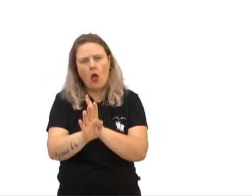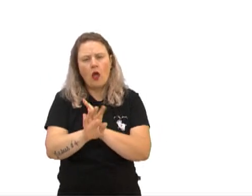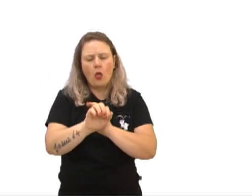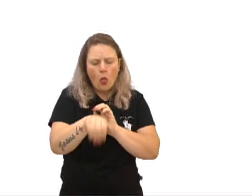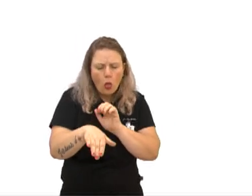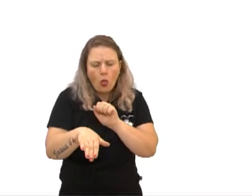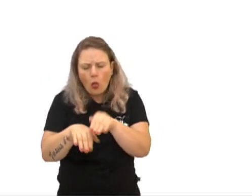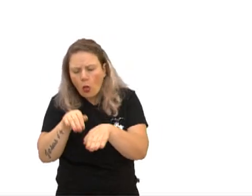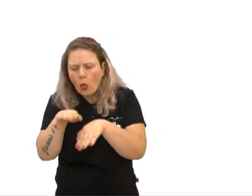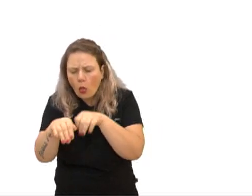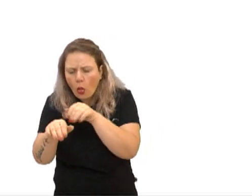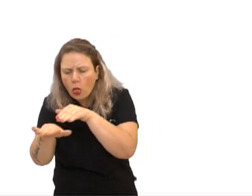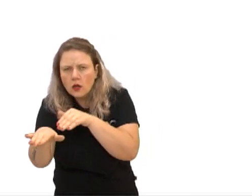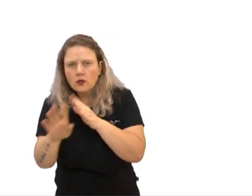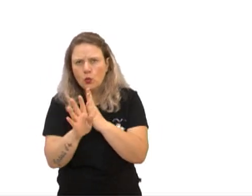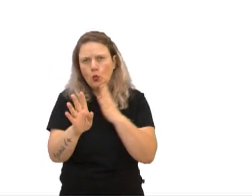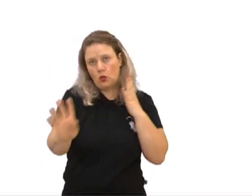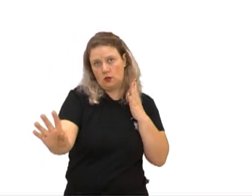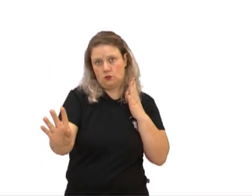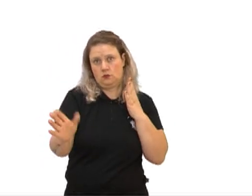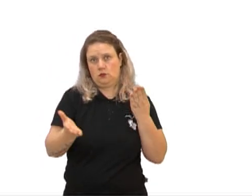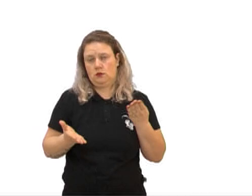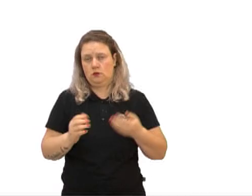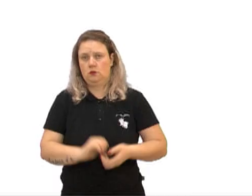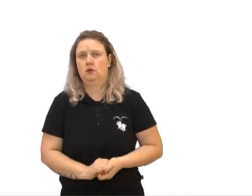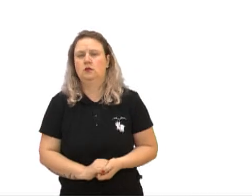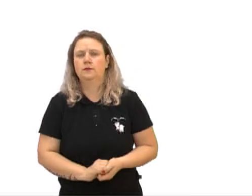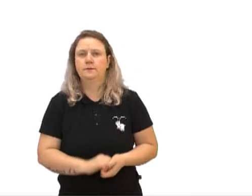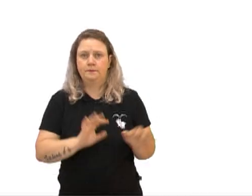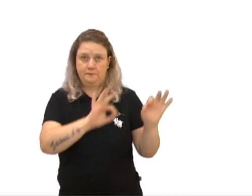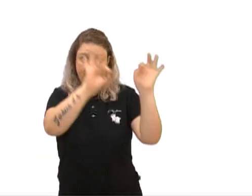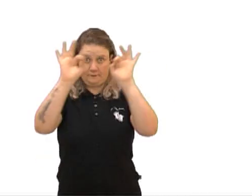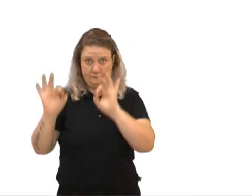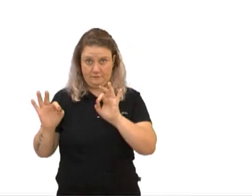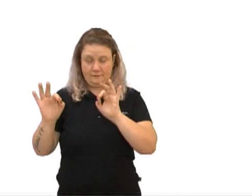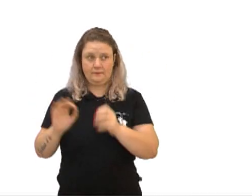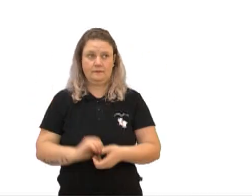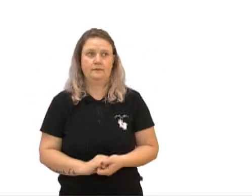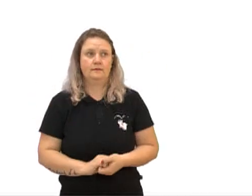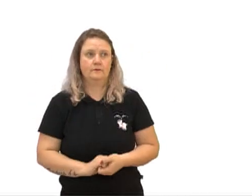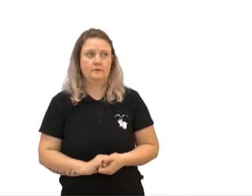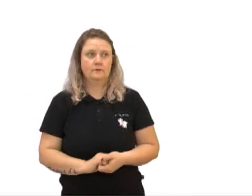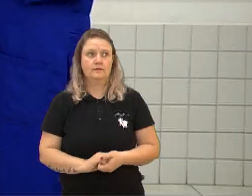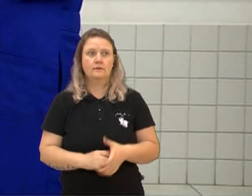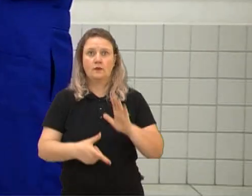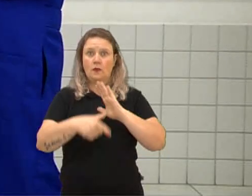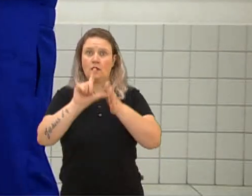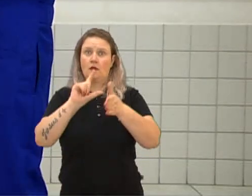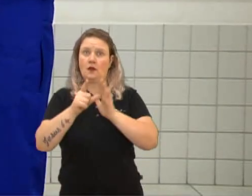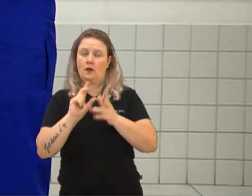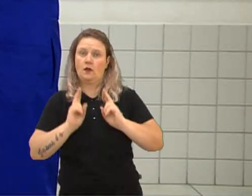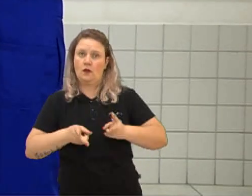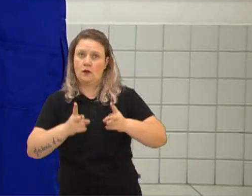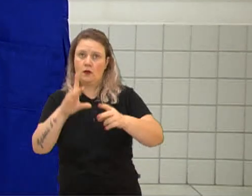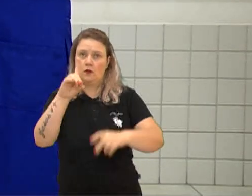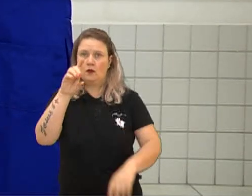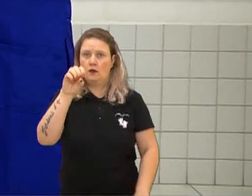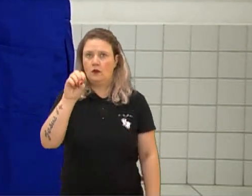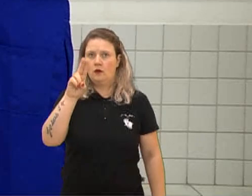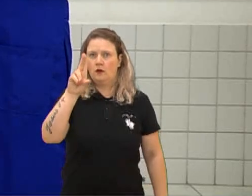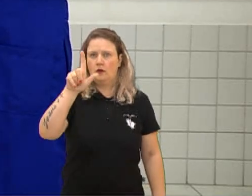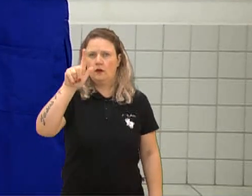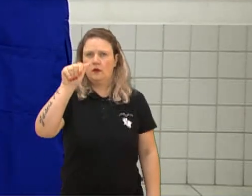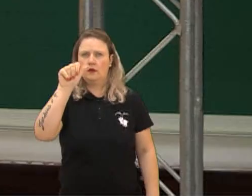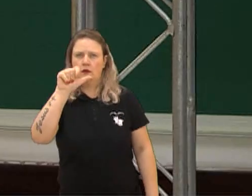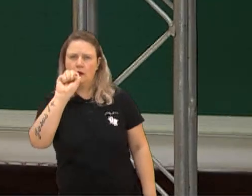indiana. Antônio Olavo Pereira. Continuando, vamos ver o próximo? Antes de continuarmos, o Douglas me pediu para mandar